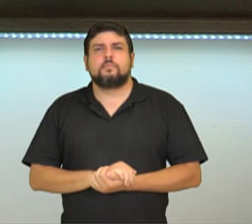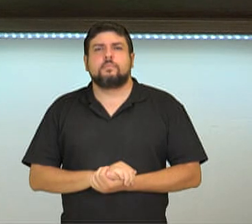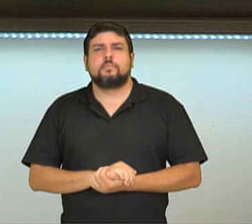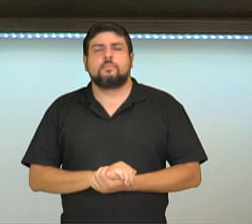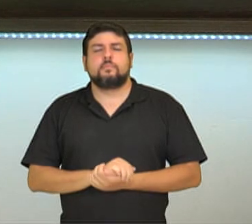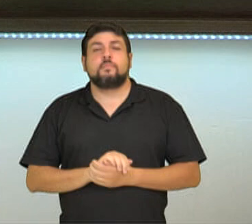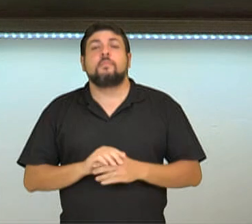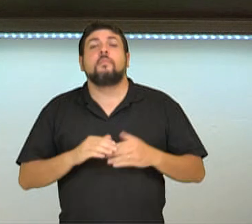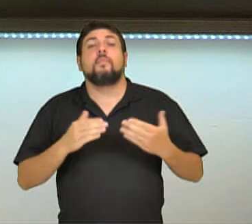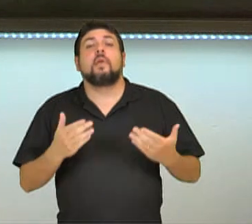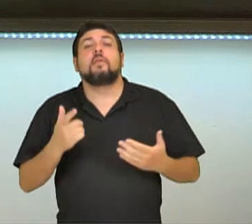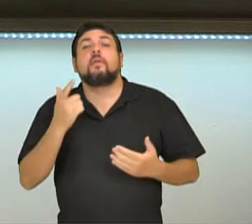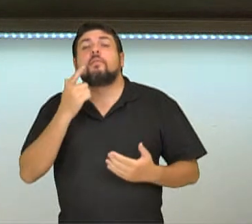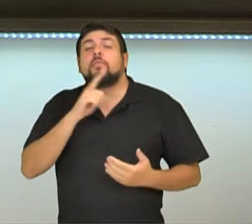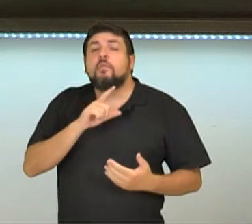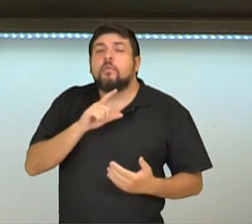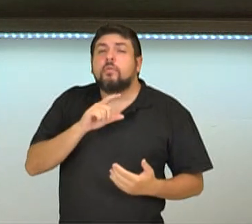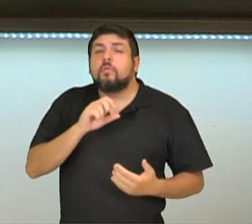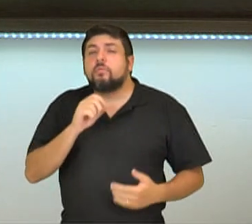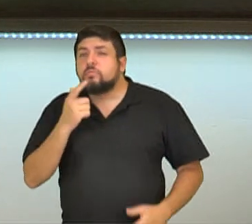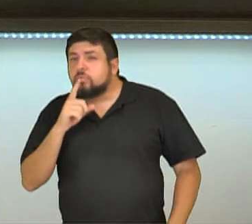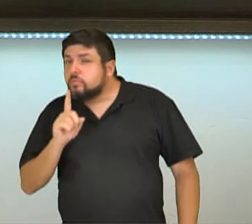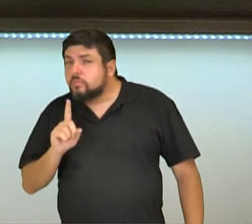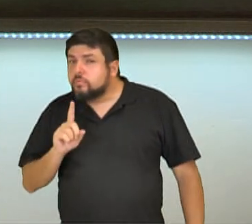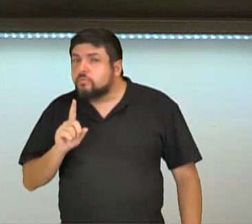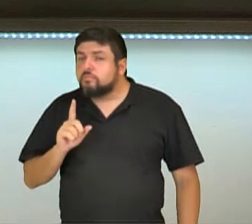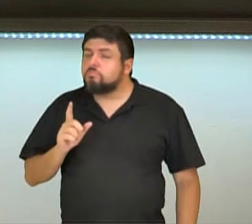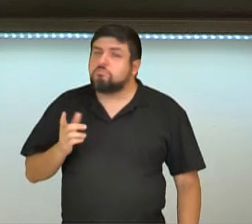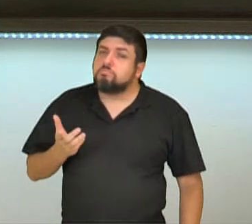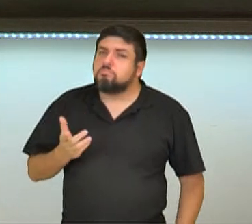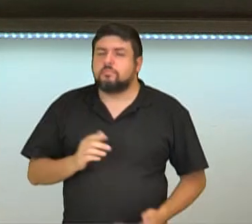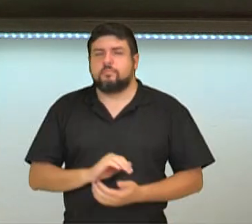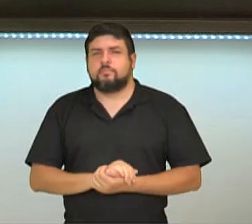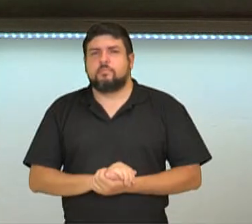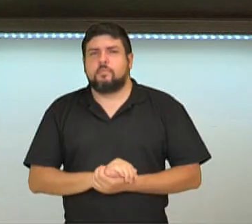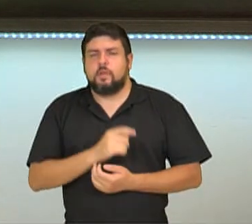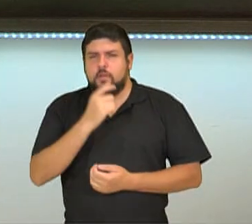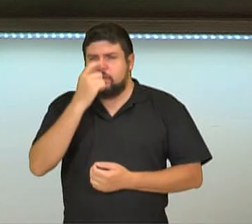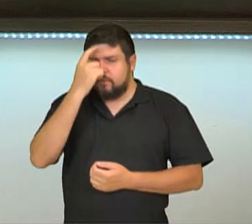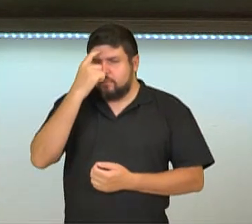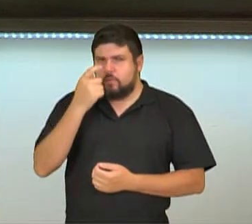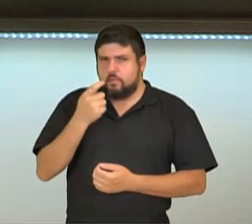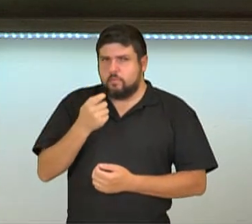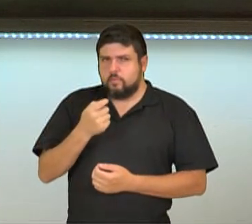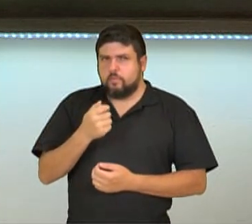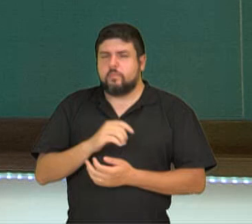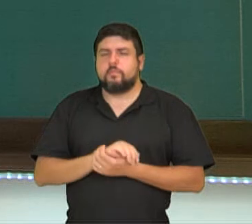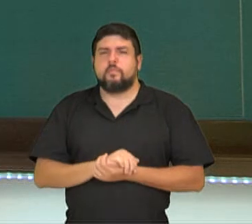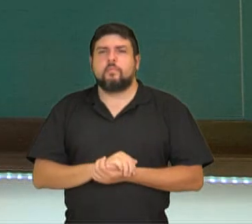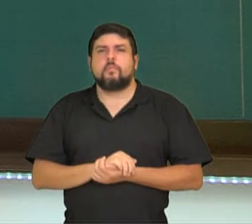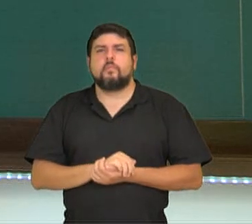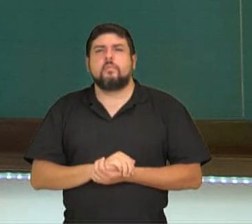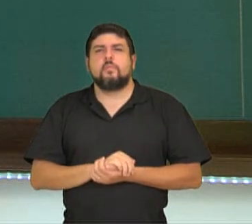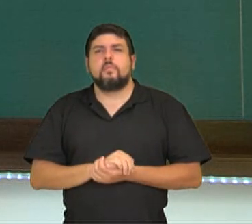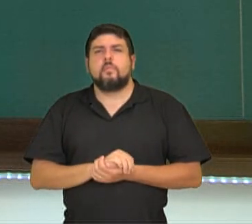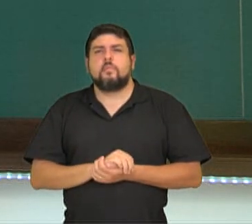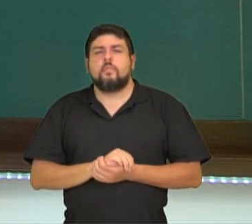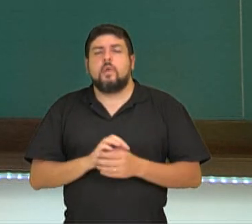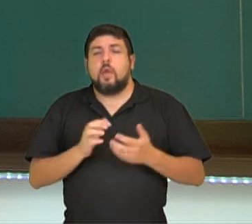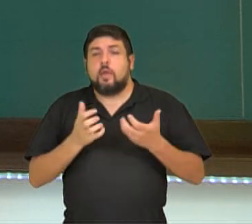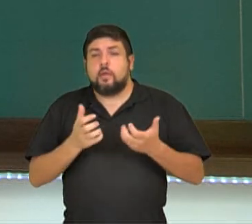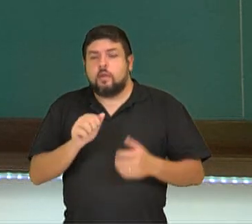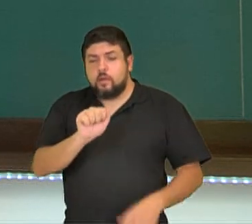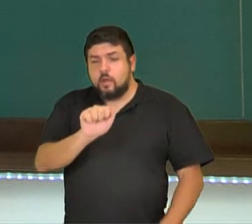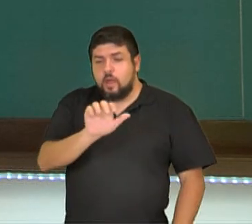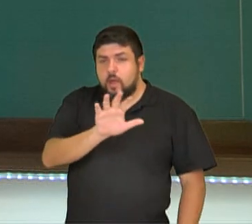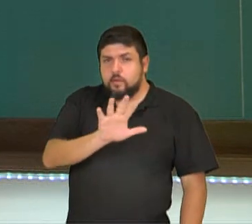E daí, conseguiu ou não conseguiu? Vamos pensar um pouquinho. Ele quer que a gente determine a área, mas